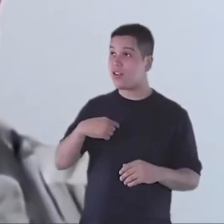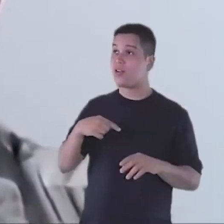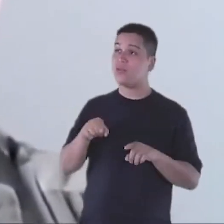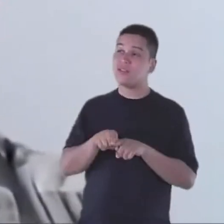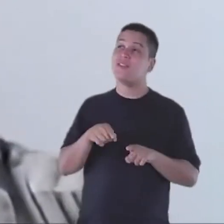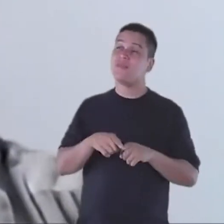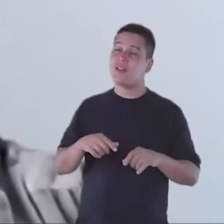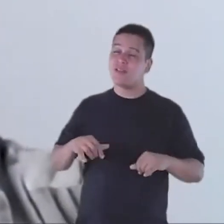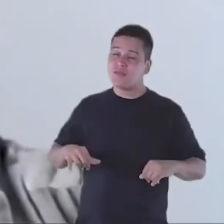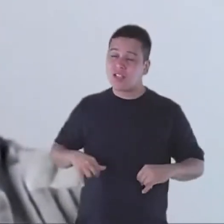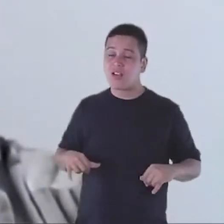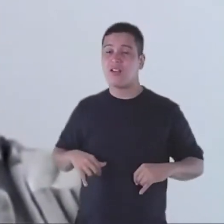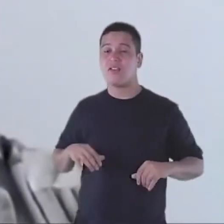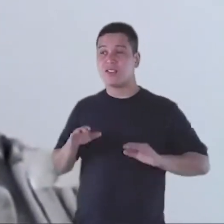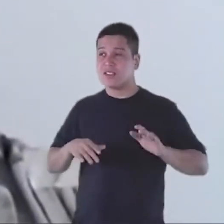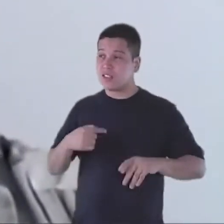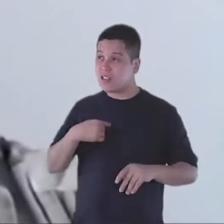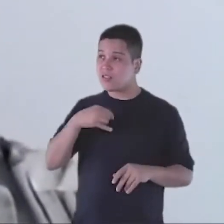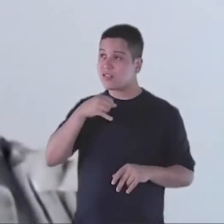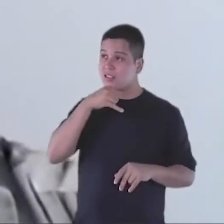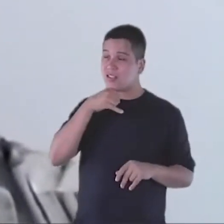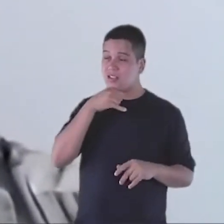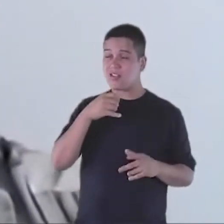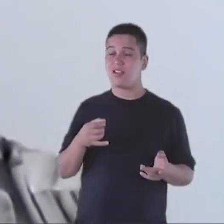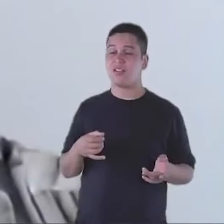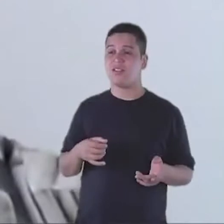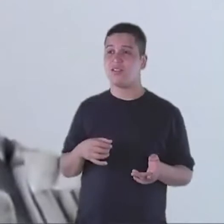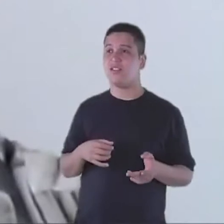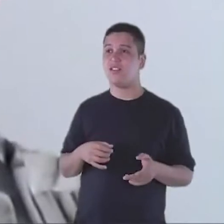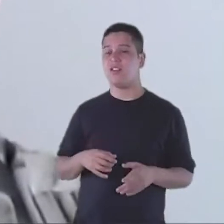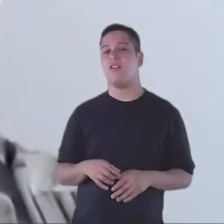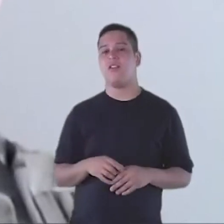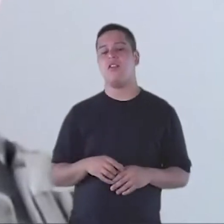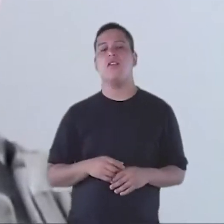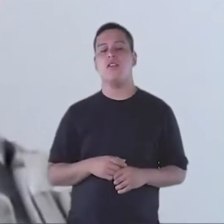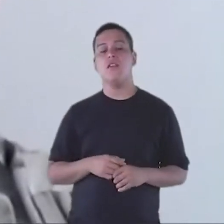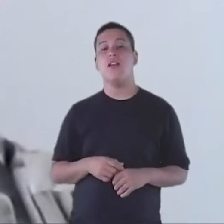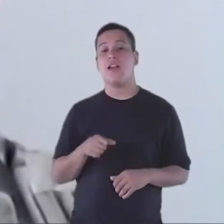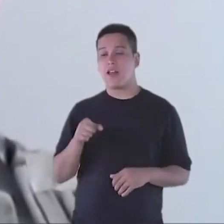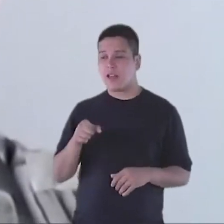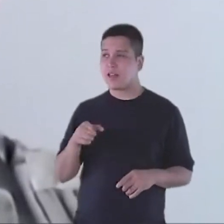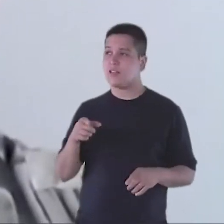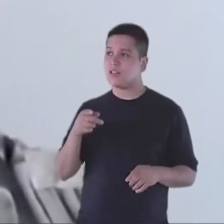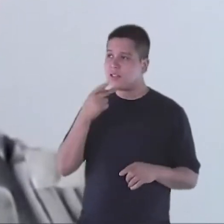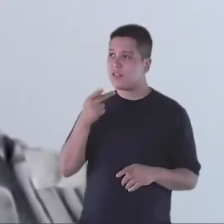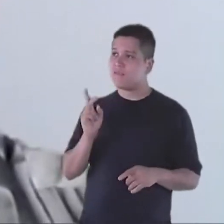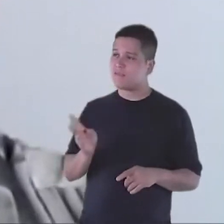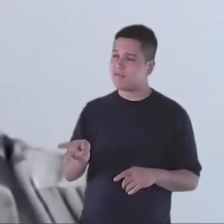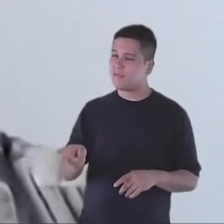Ela também mostrou o quanto que tinha sido excluída.